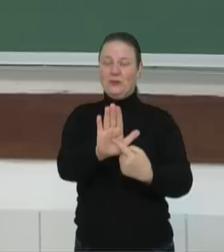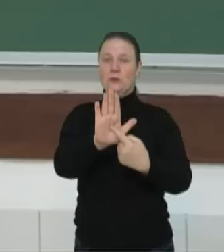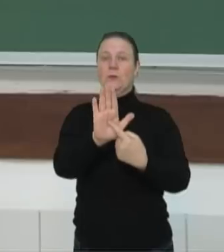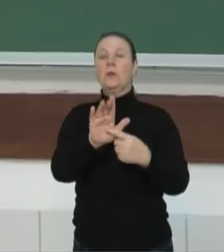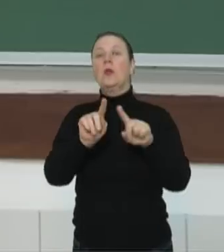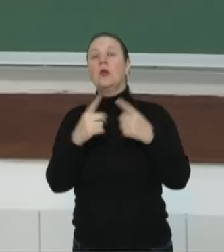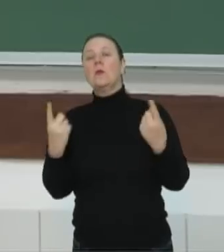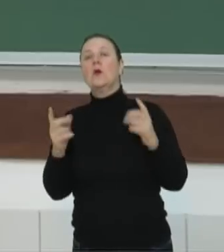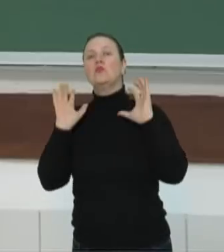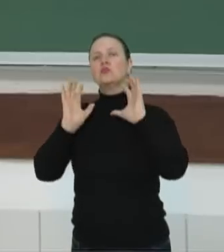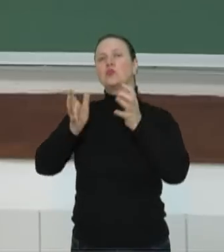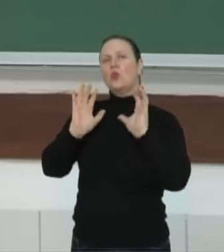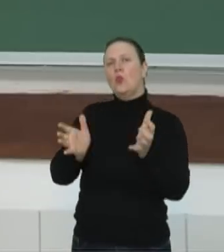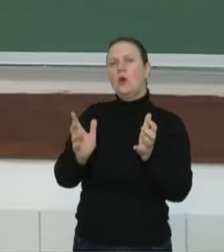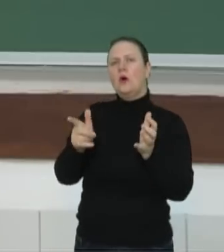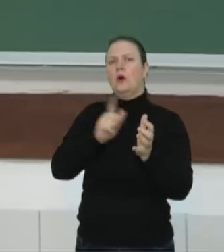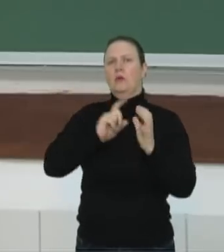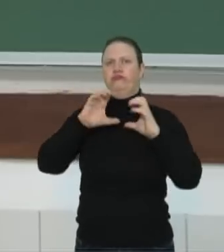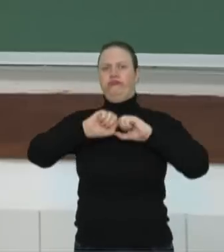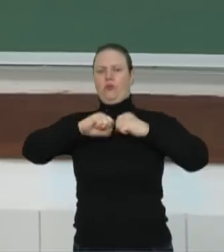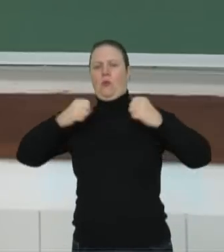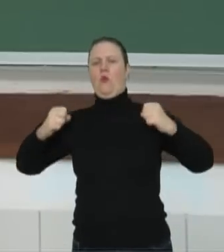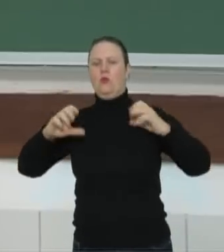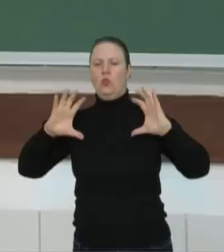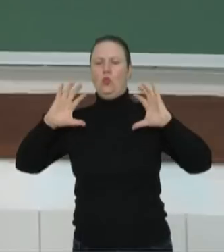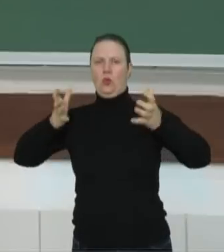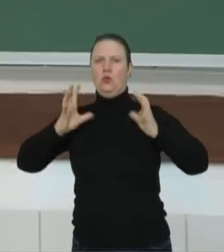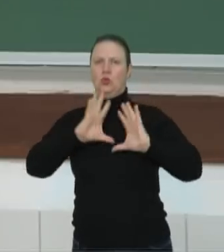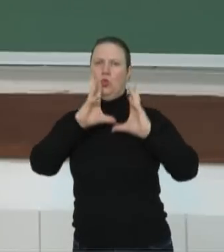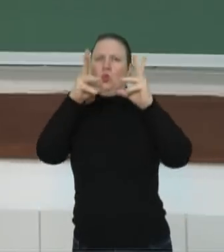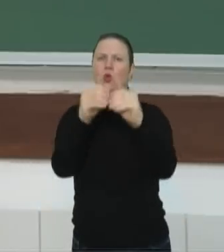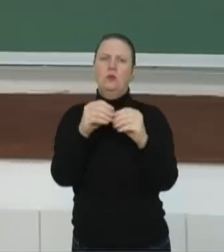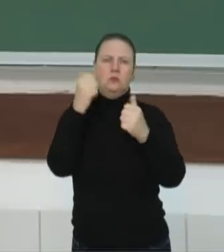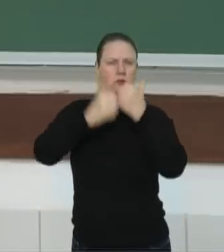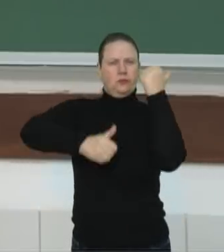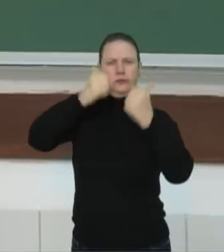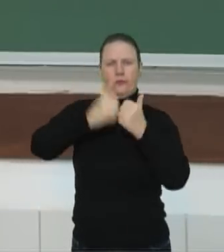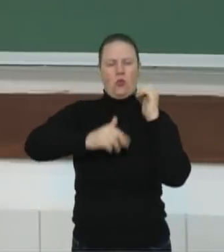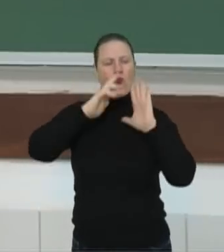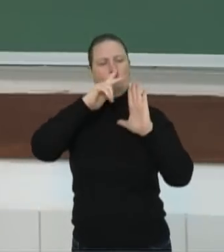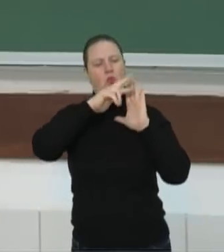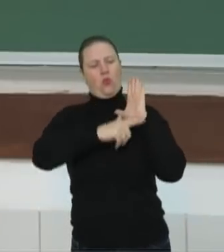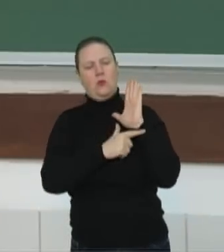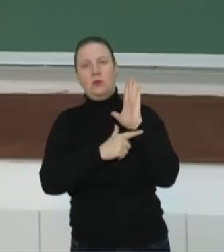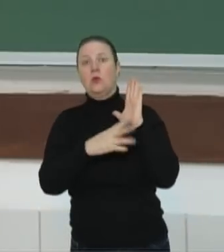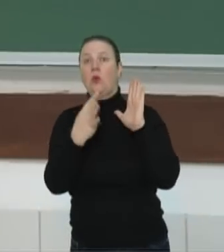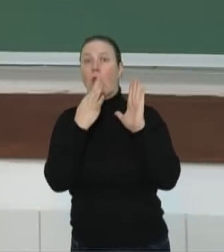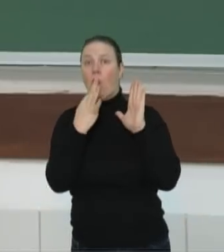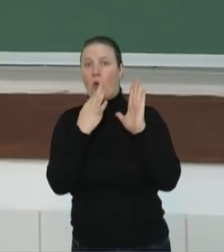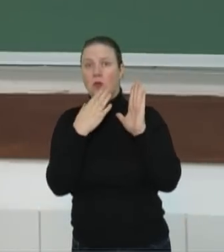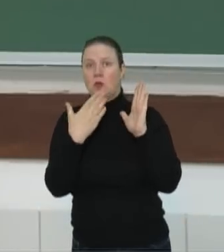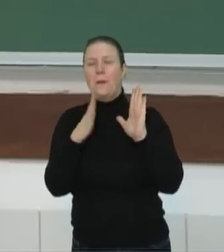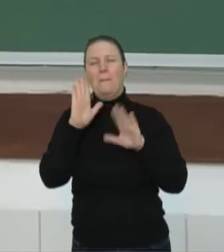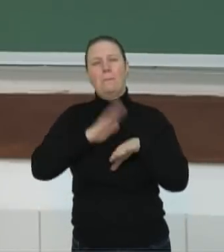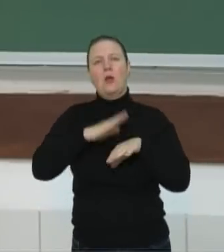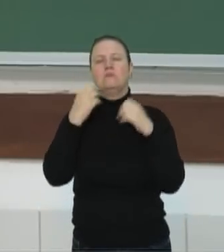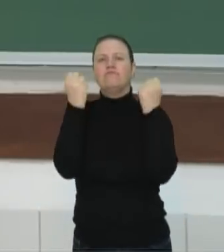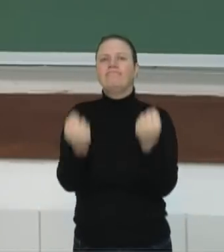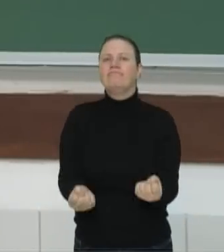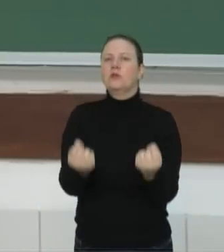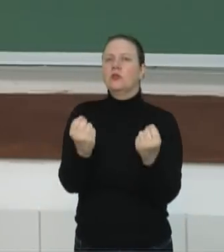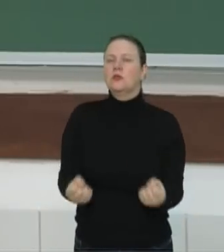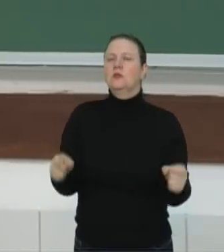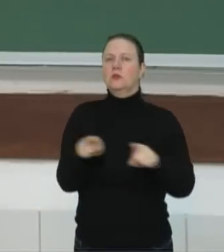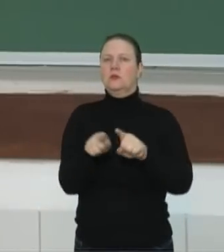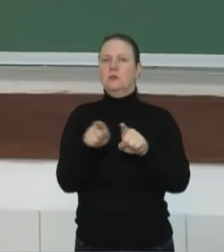essa bola, ela é a maior bola de todos esses esportes que nós estamos vendo na nossa aula, a maior e a mais pesada. Nas